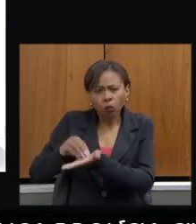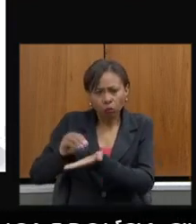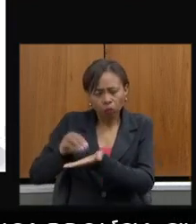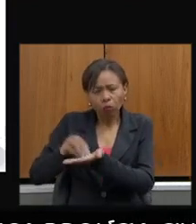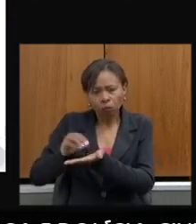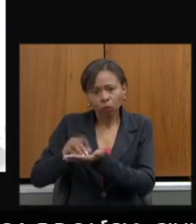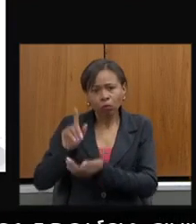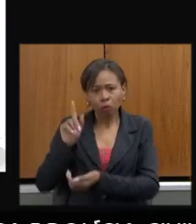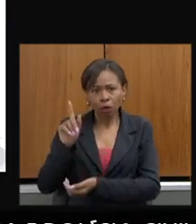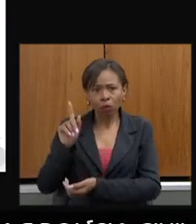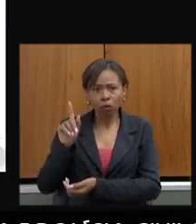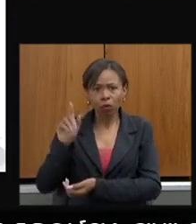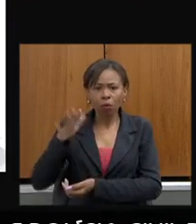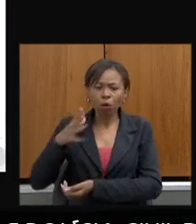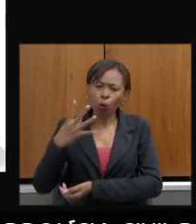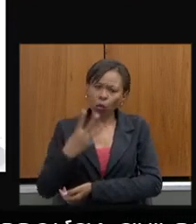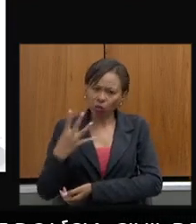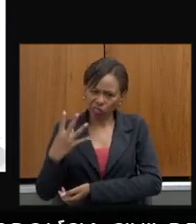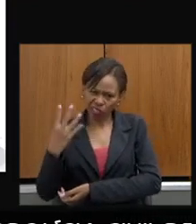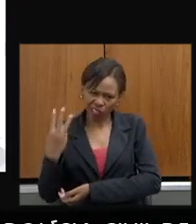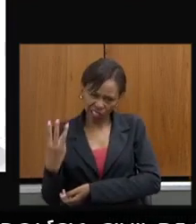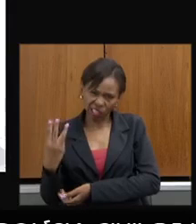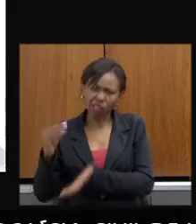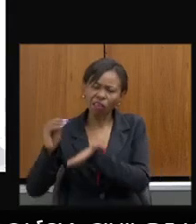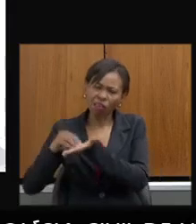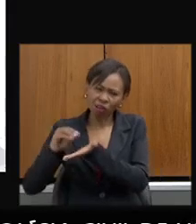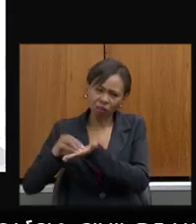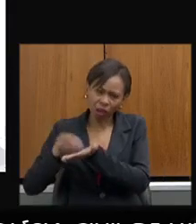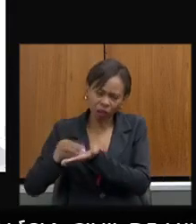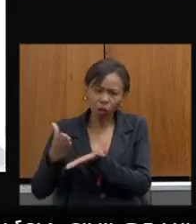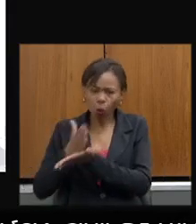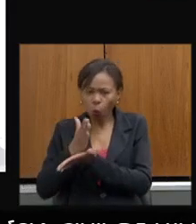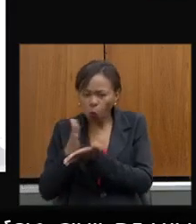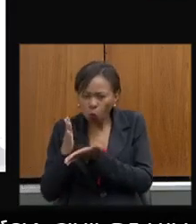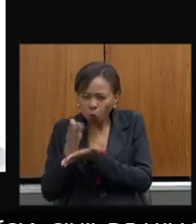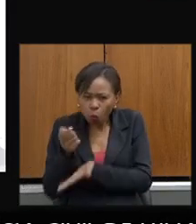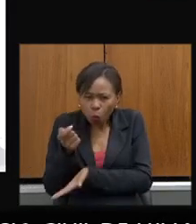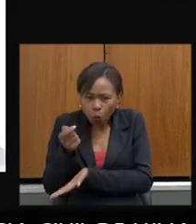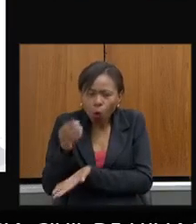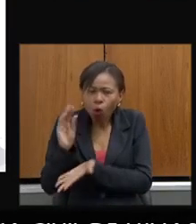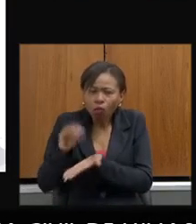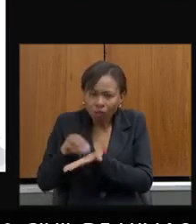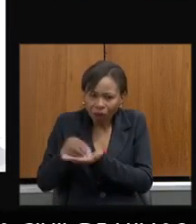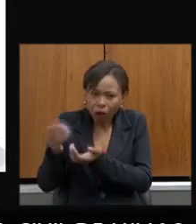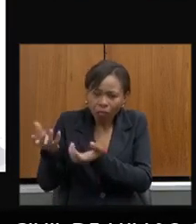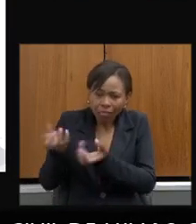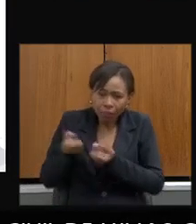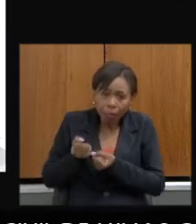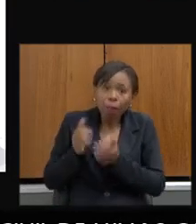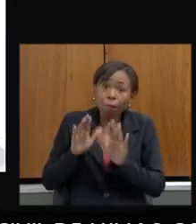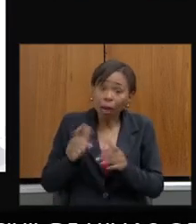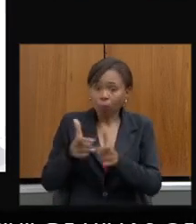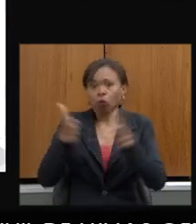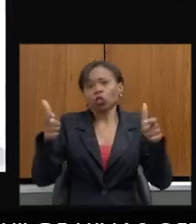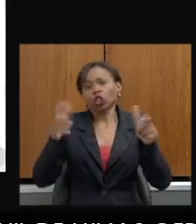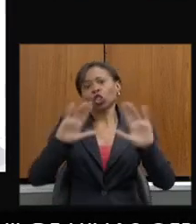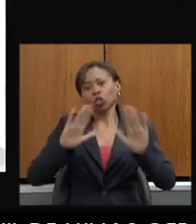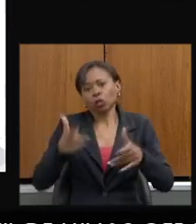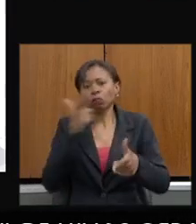aquela parte dali dos 443 ainda tem veículos o adquirir mas a maioria absoluta já estão adquiridos